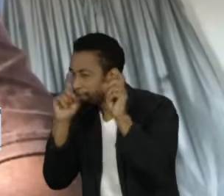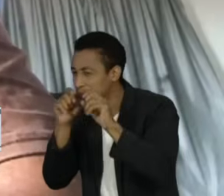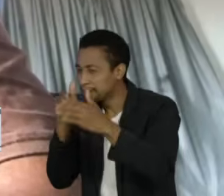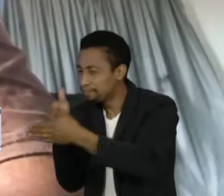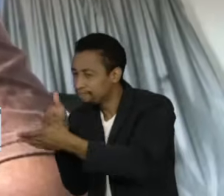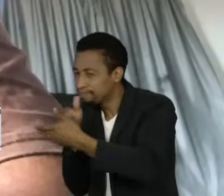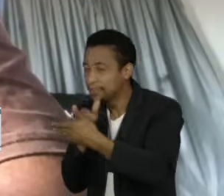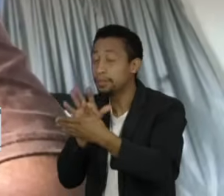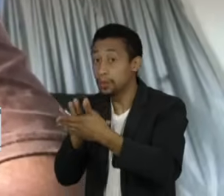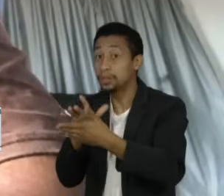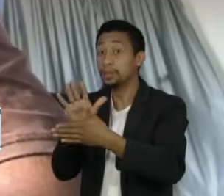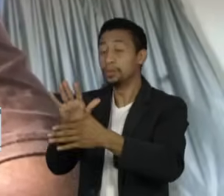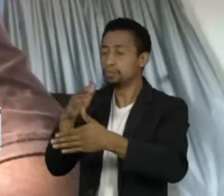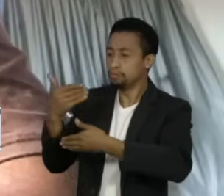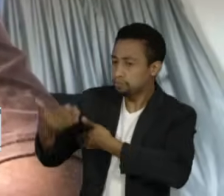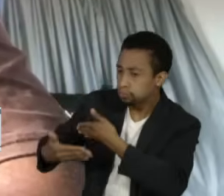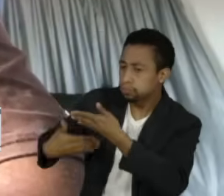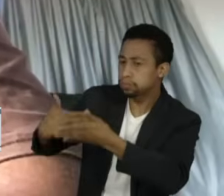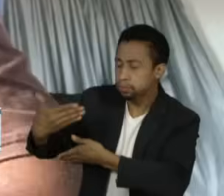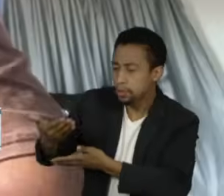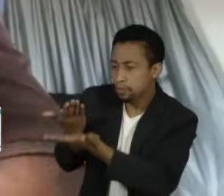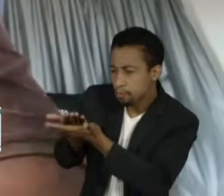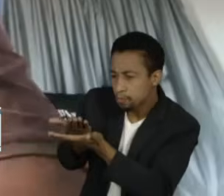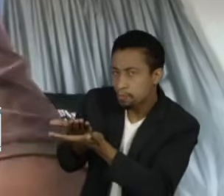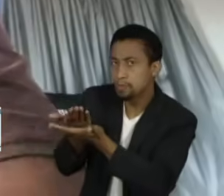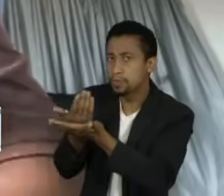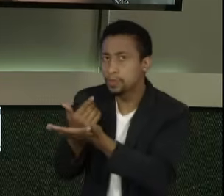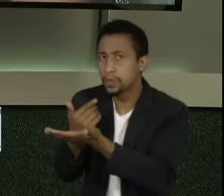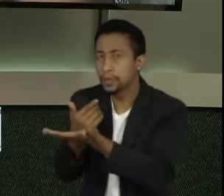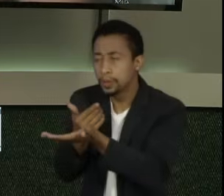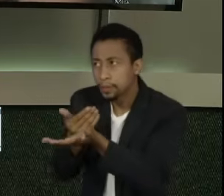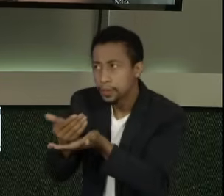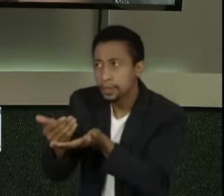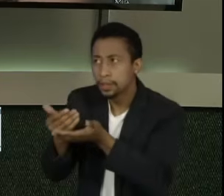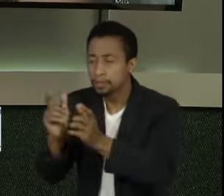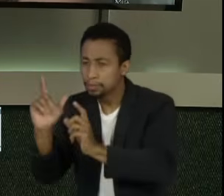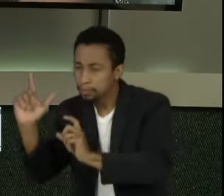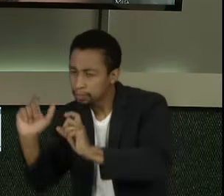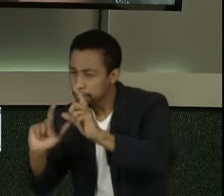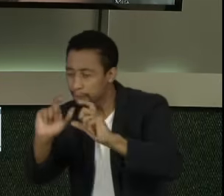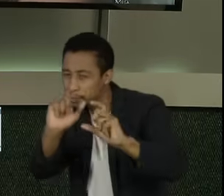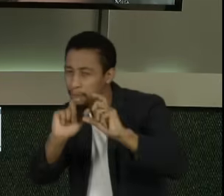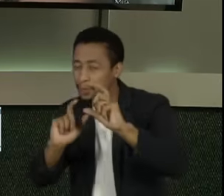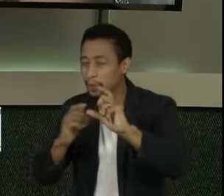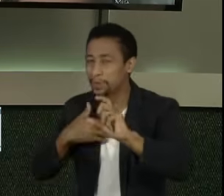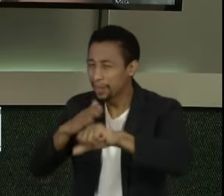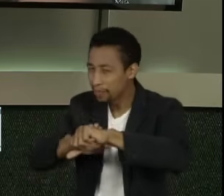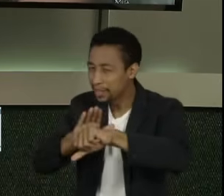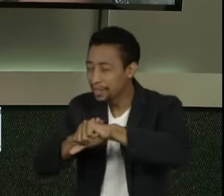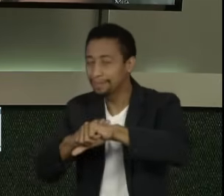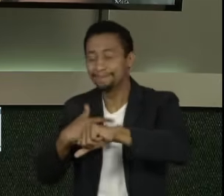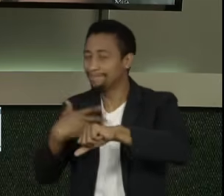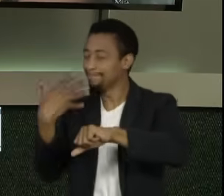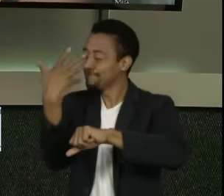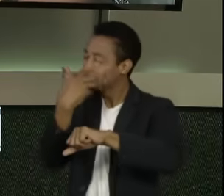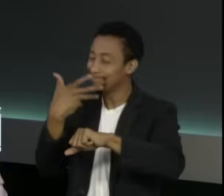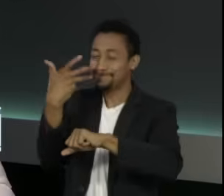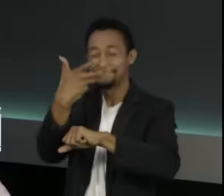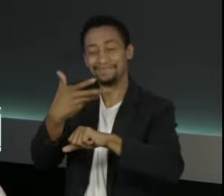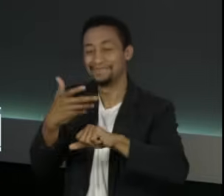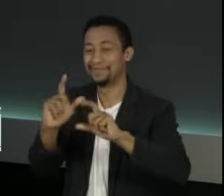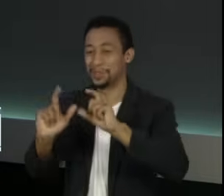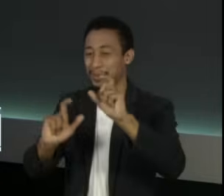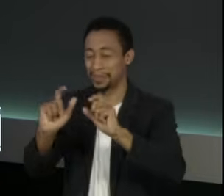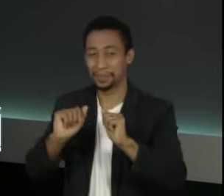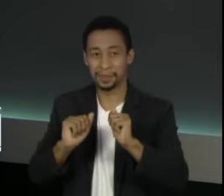ali, assim, eu me encantei e comecei a fotografar, a levar mais a sério a fotografia, e fiquei apaixonado, assim, pela fotografia.